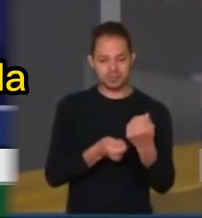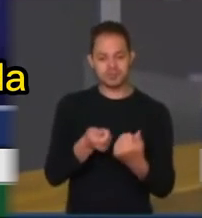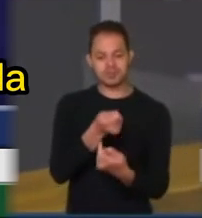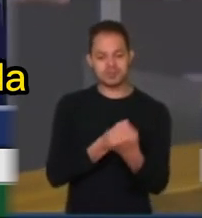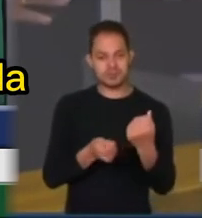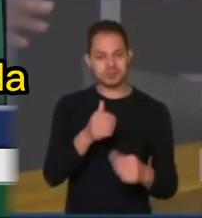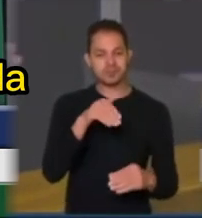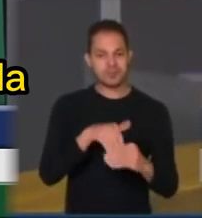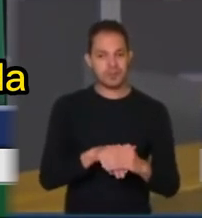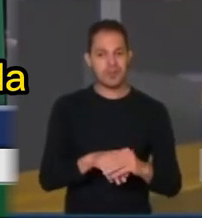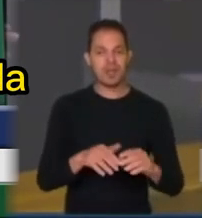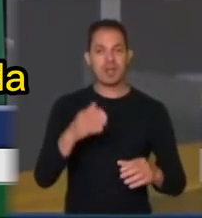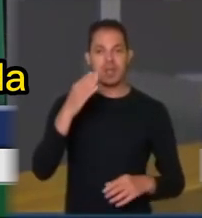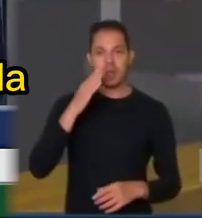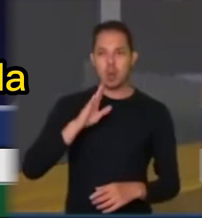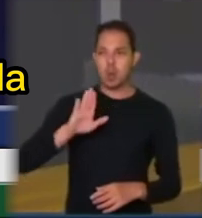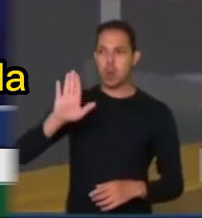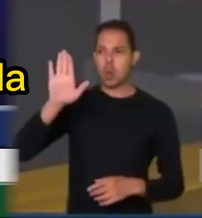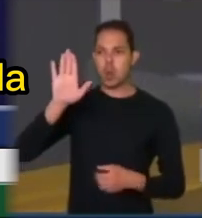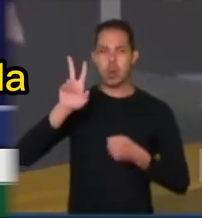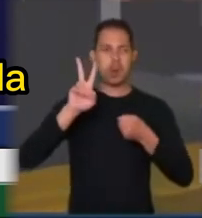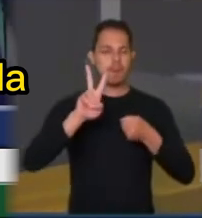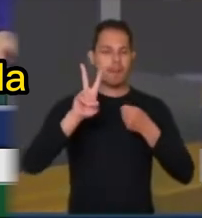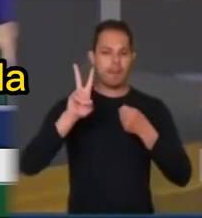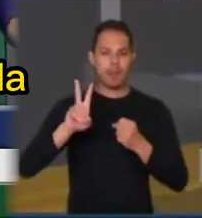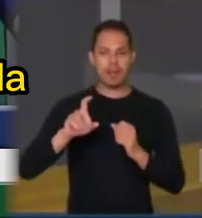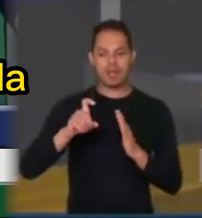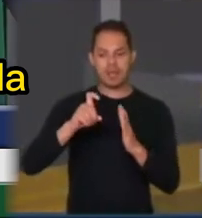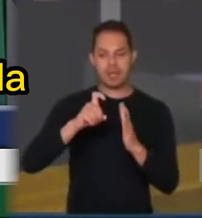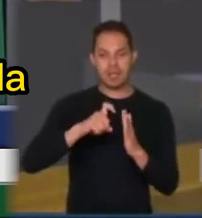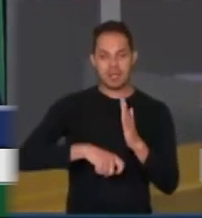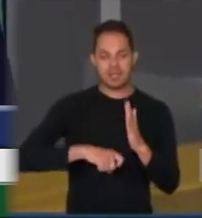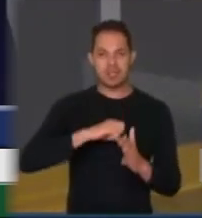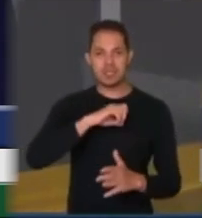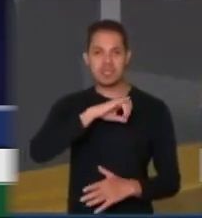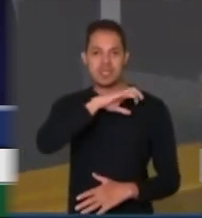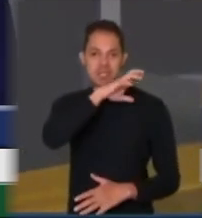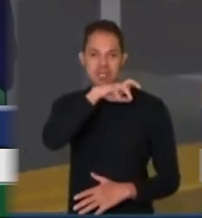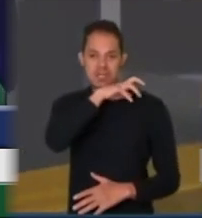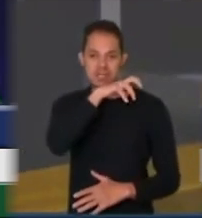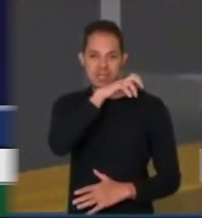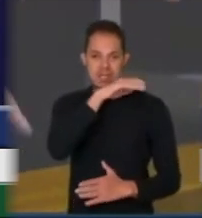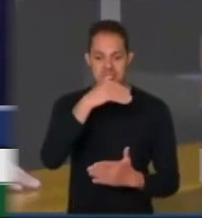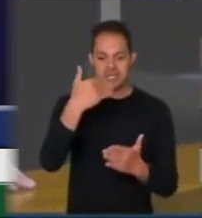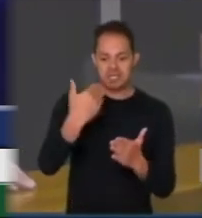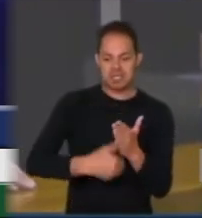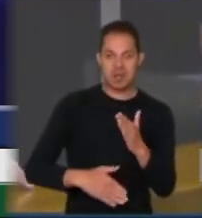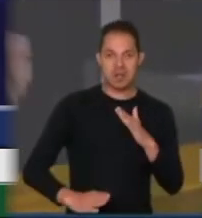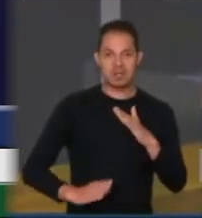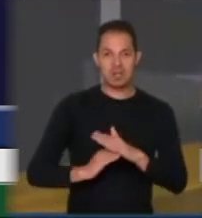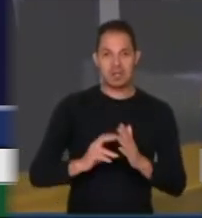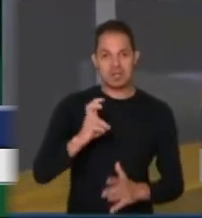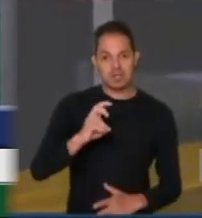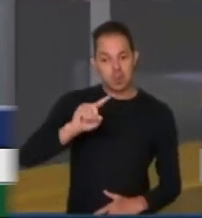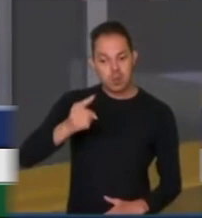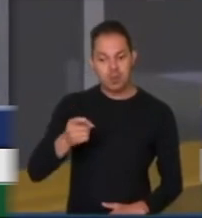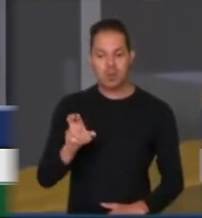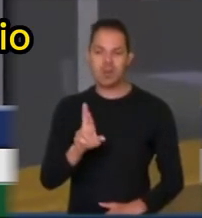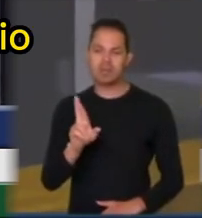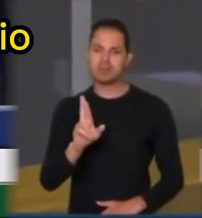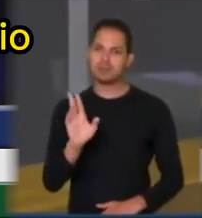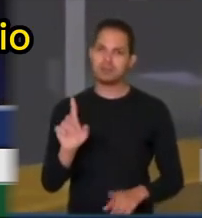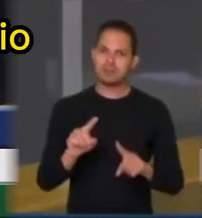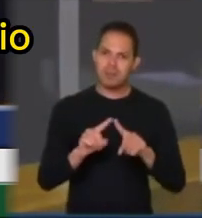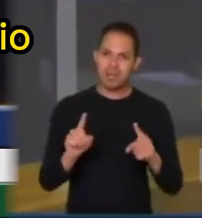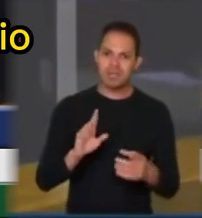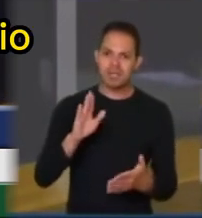Na campanha prometeu isenção de imposto de renda para quem ganhava até 5 mil reais. E no final das contas,